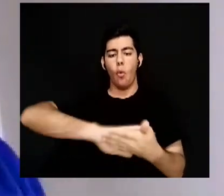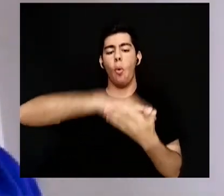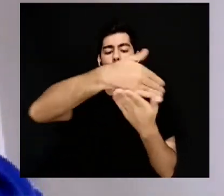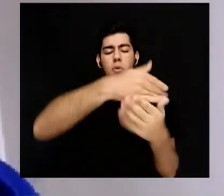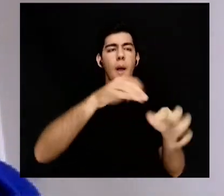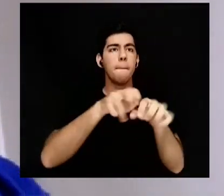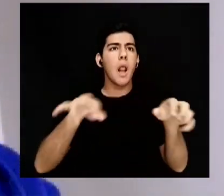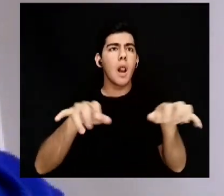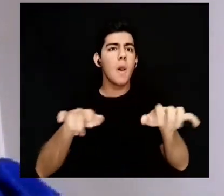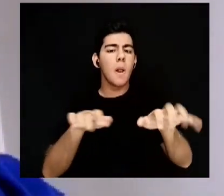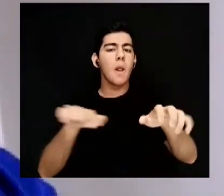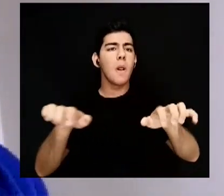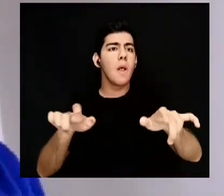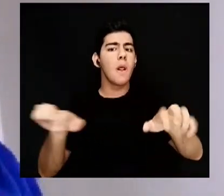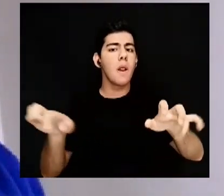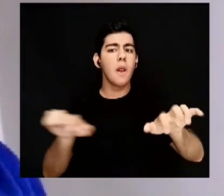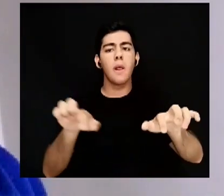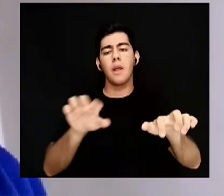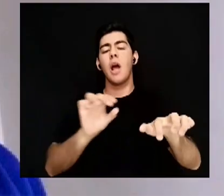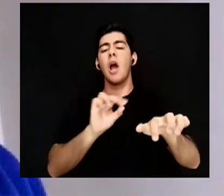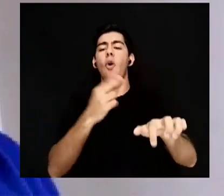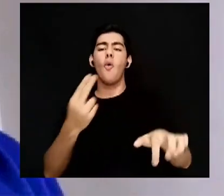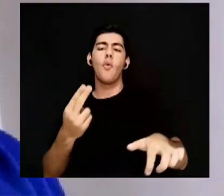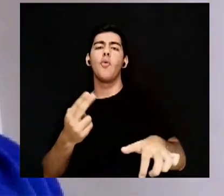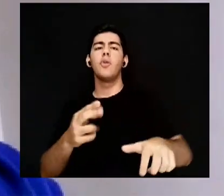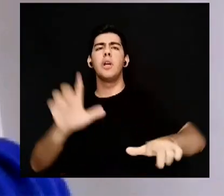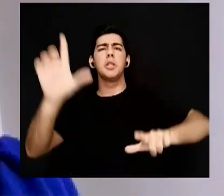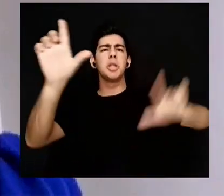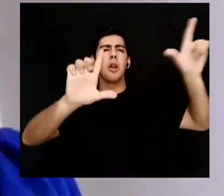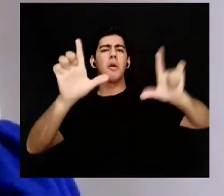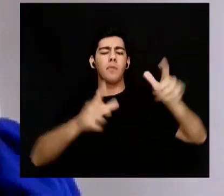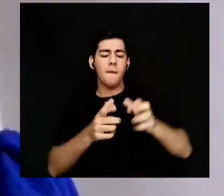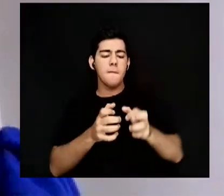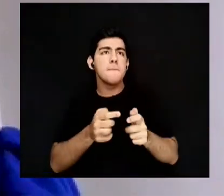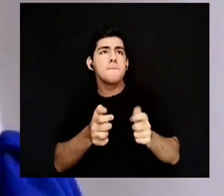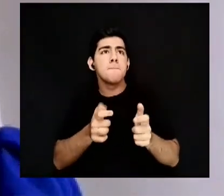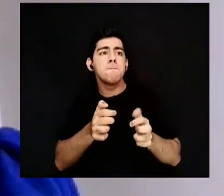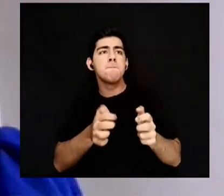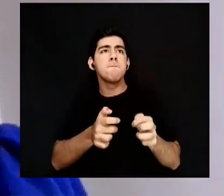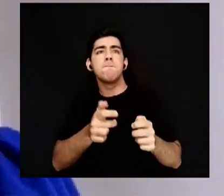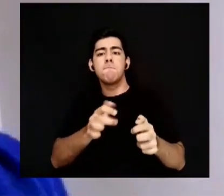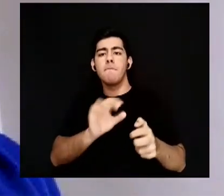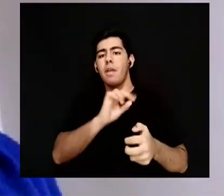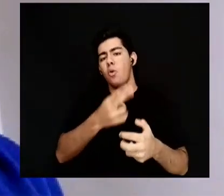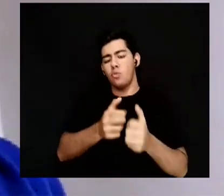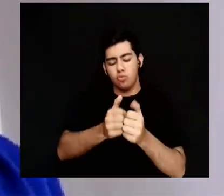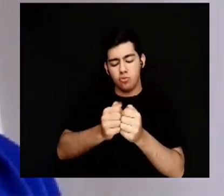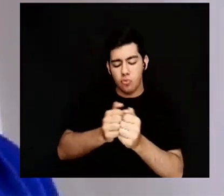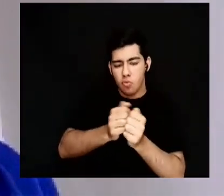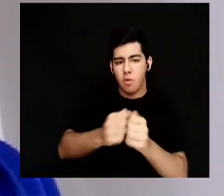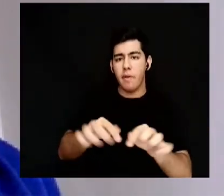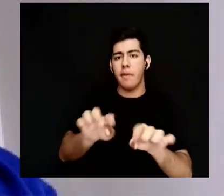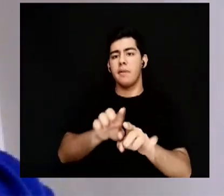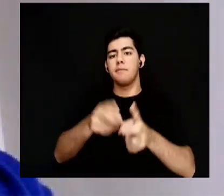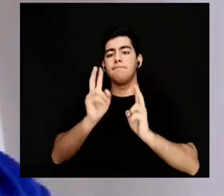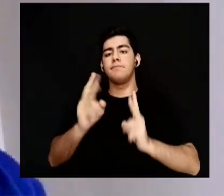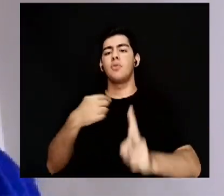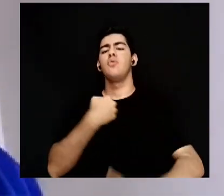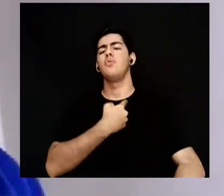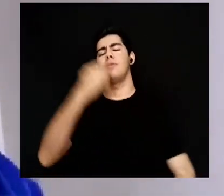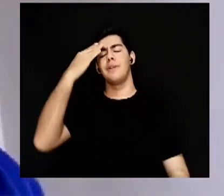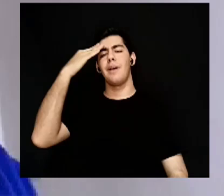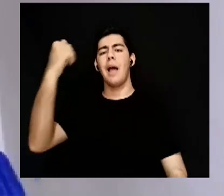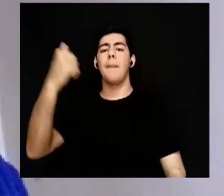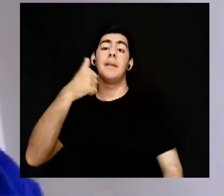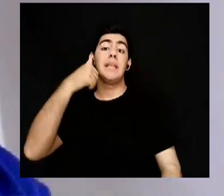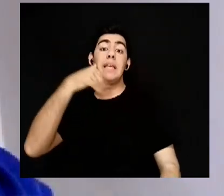iPad, é na televisão, é o divertimento sentado. E assim, a gente sabe que criança, ela tem que se movimentar, ela tem que andar, ela